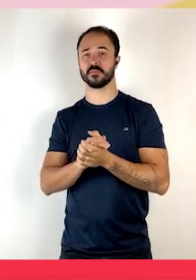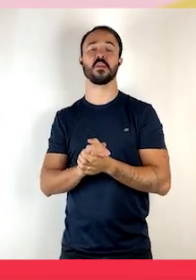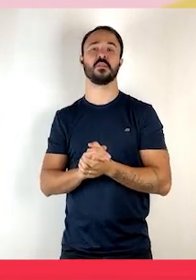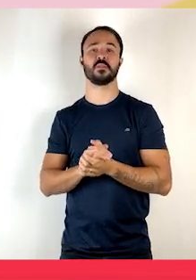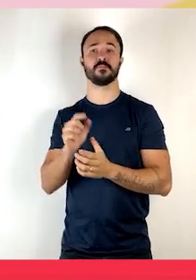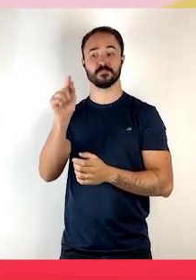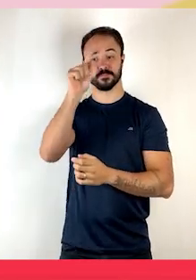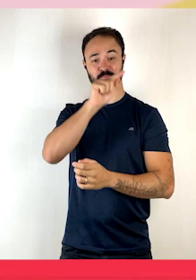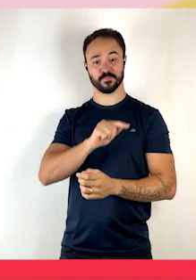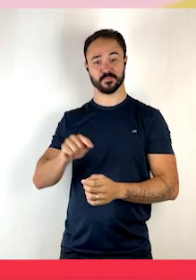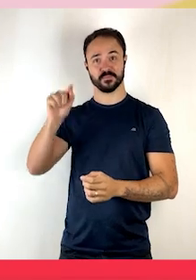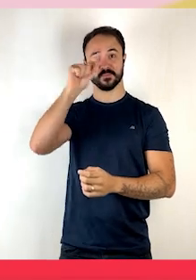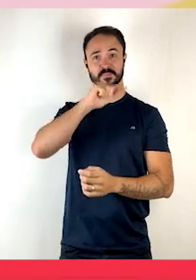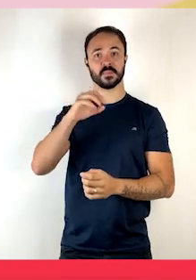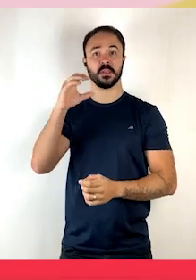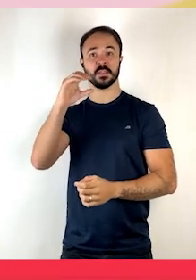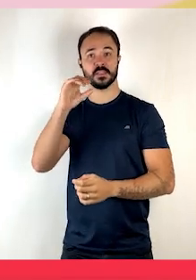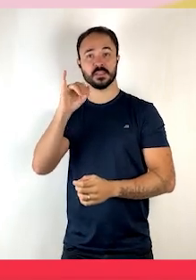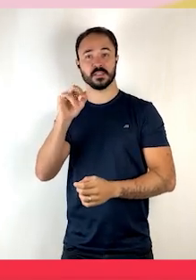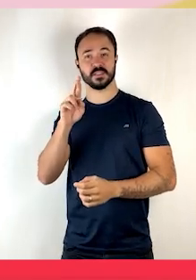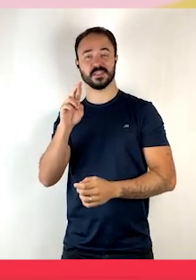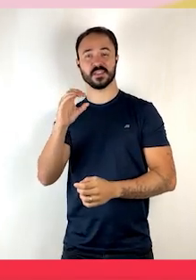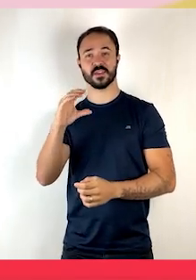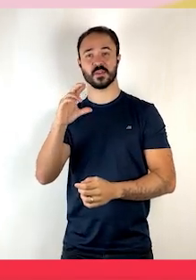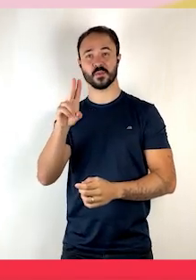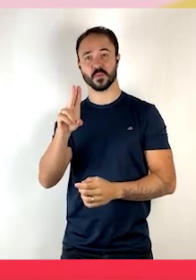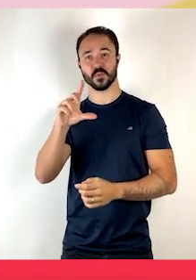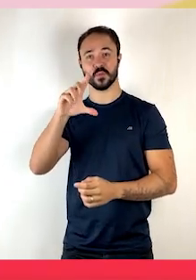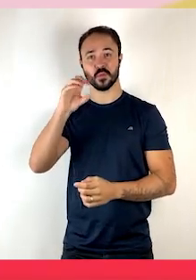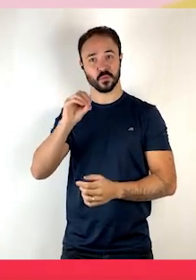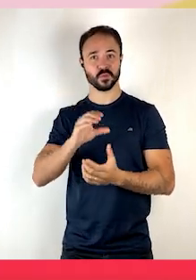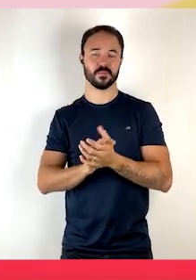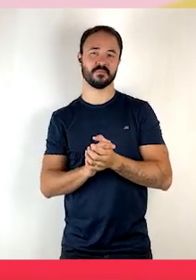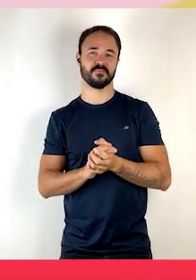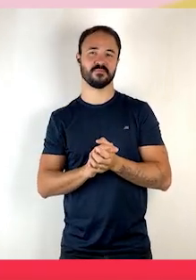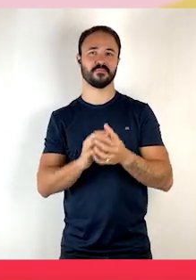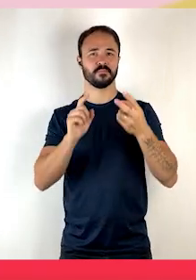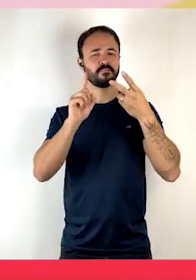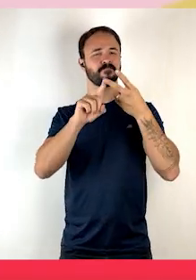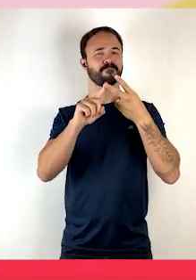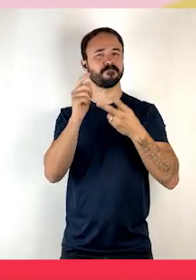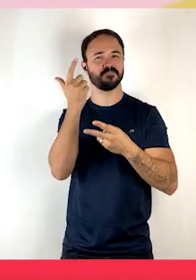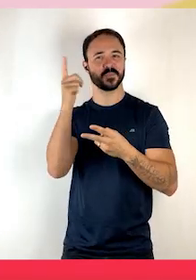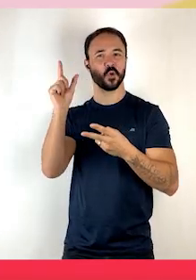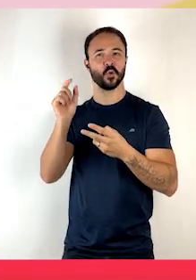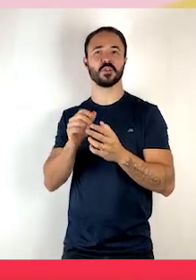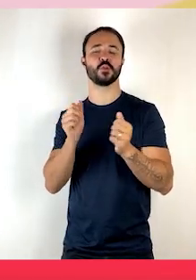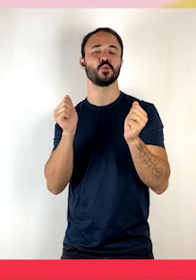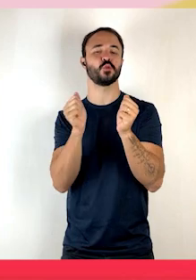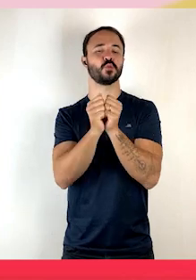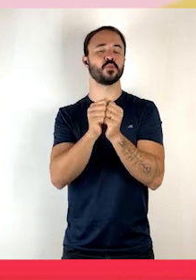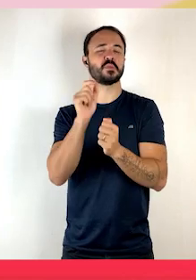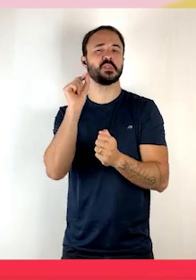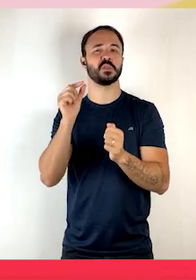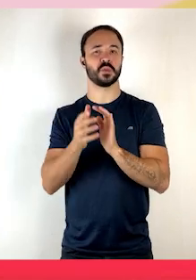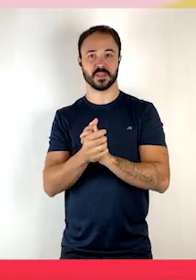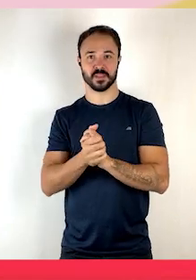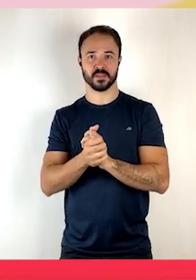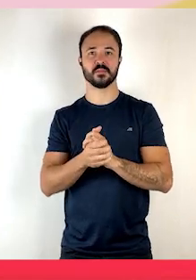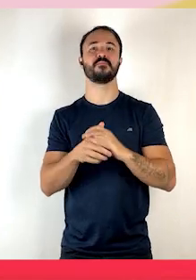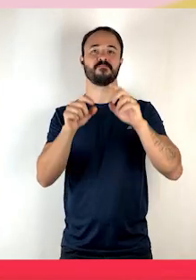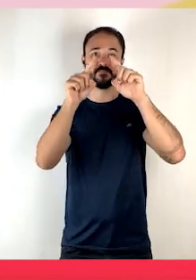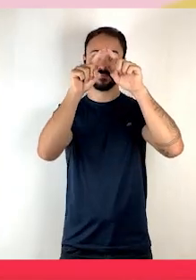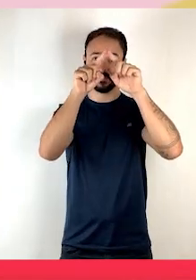é essa aqui, o nosso amiguinho círculo. E a outra forma que vai acompanhar ele na nossa